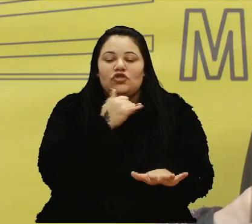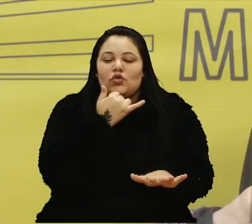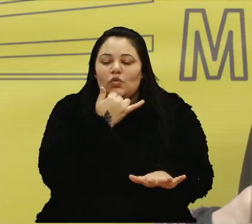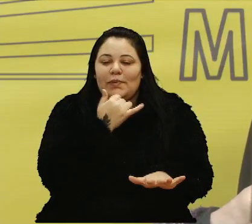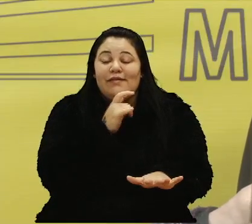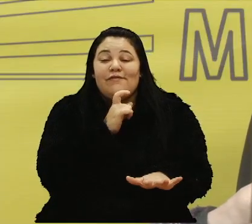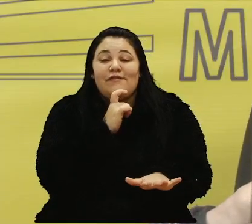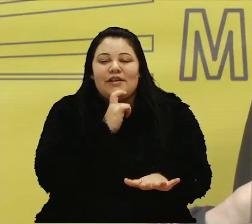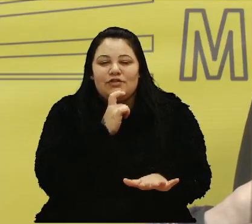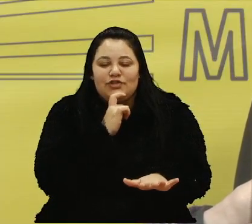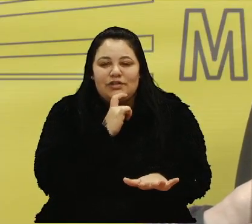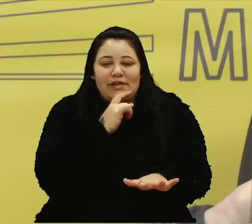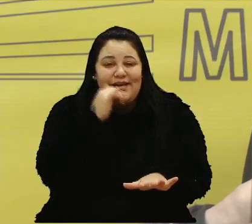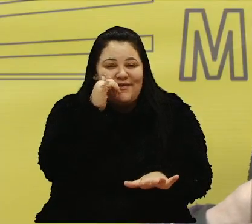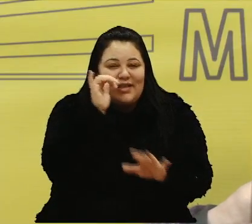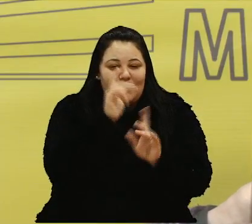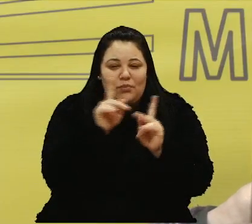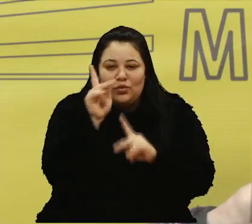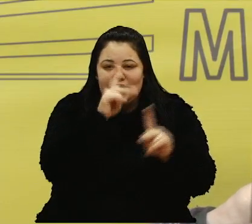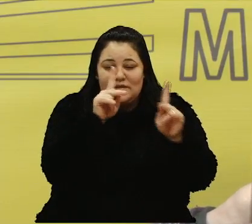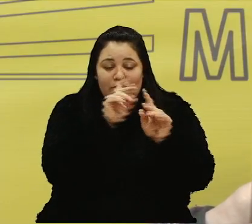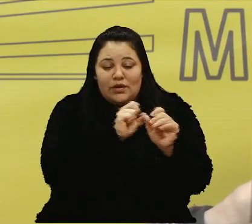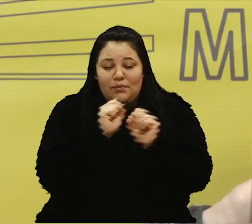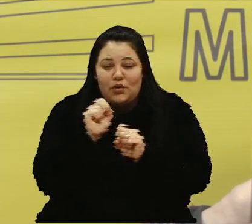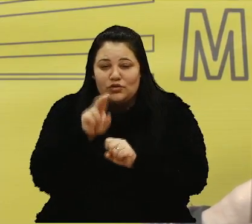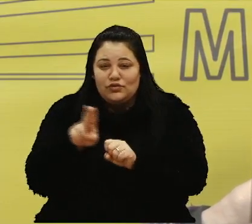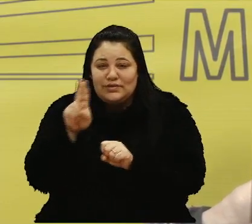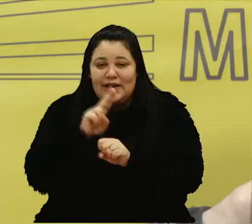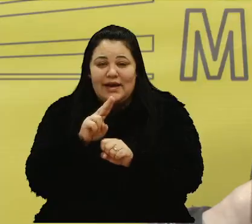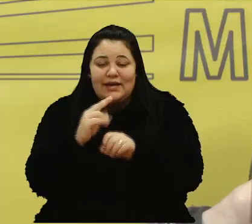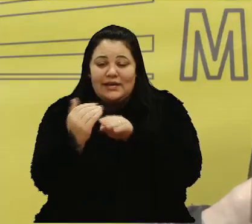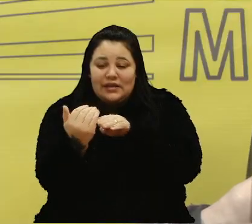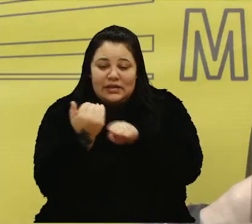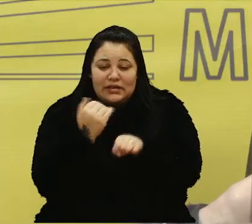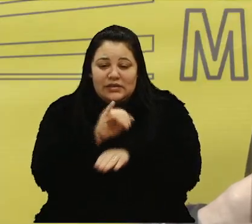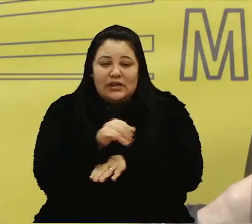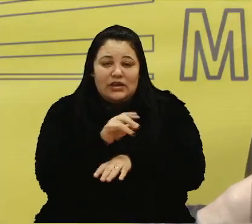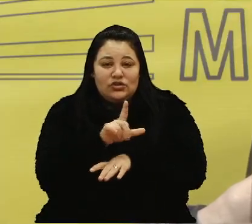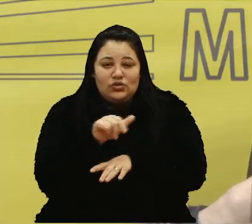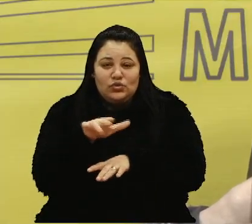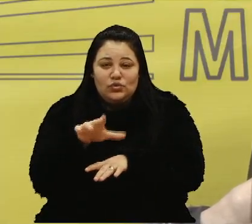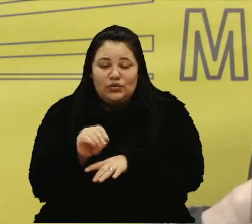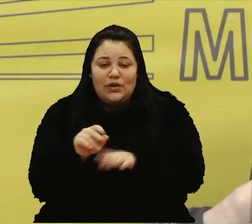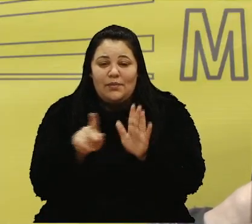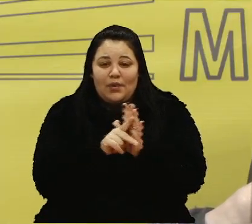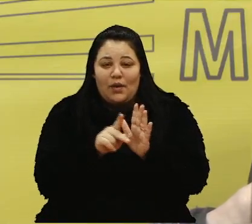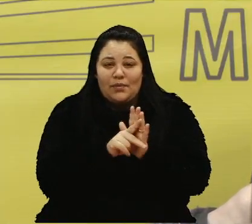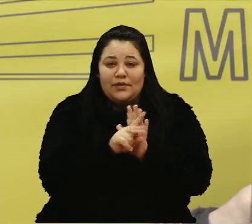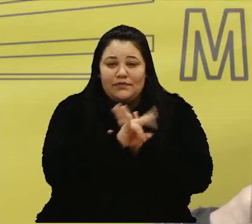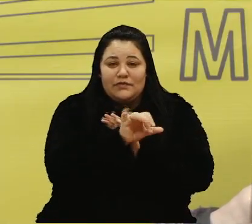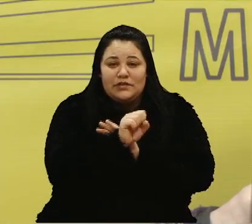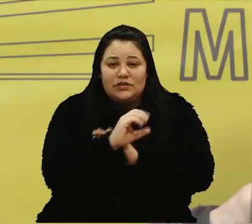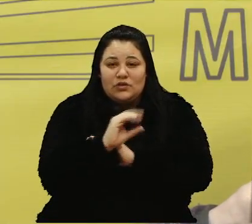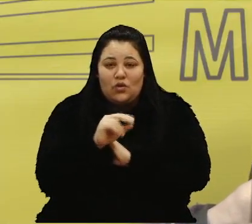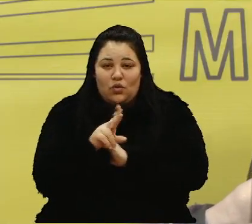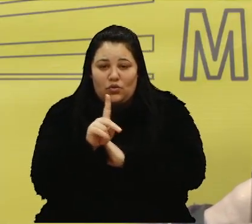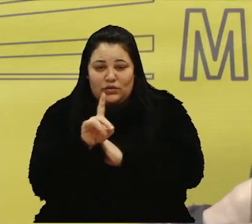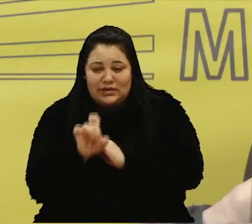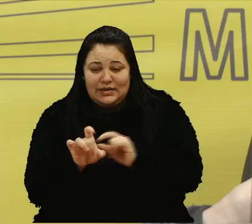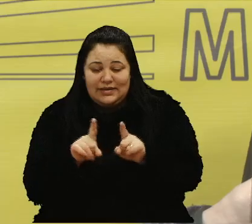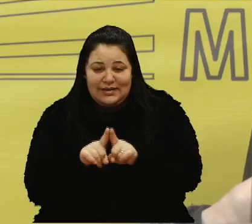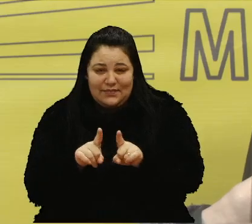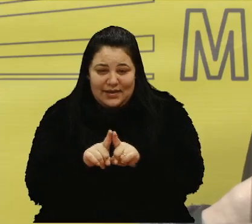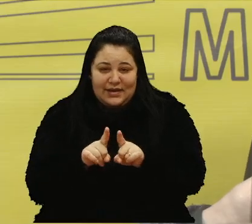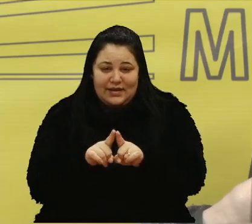né, que nós temos aqui a Júlia de Castilhos se constitui num grande eixo, a própria Visconde de Pelotas se construi no outro eixo, no